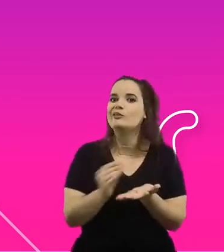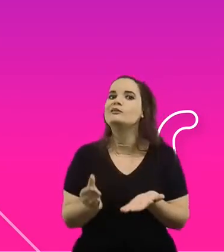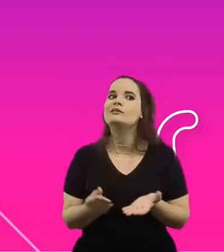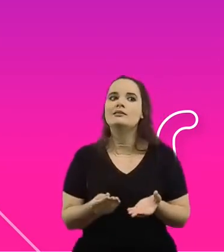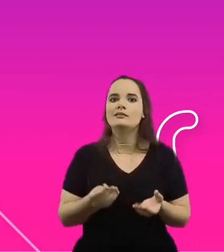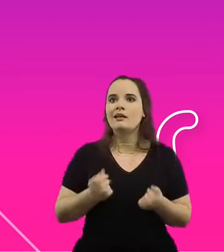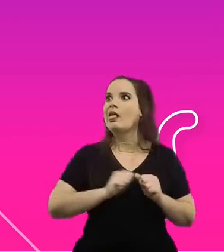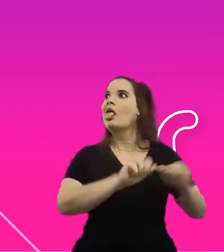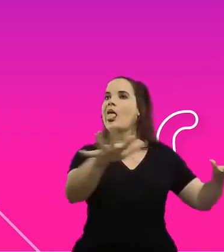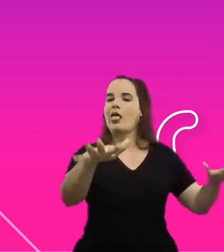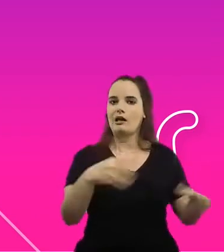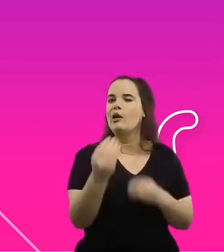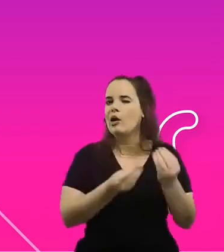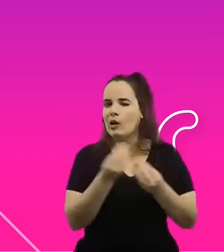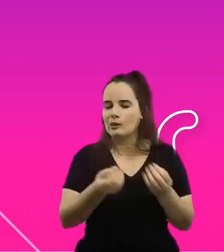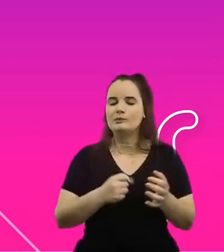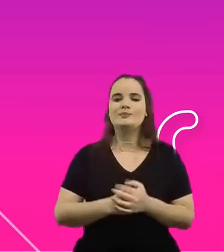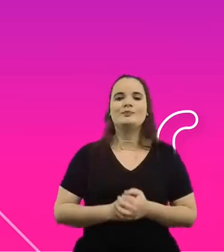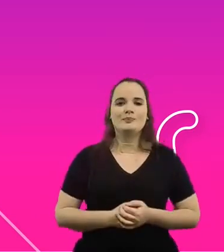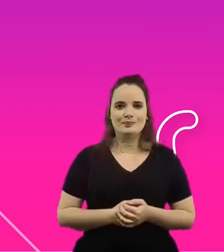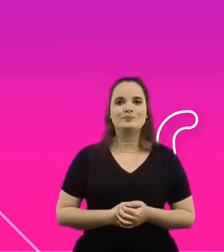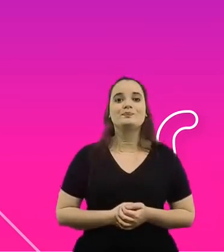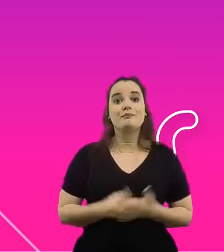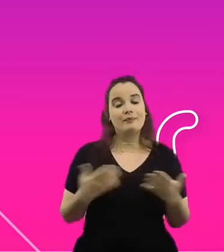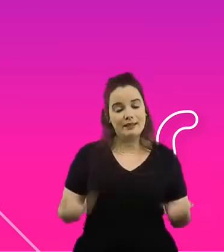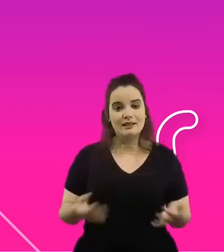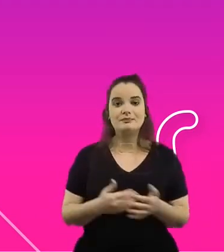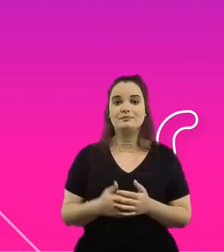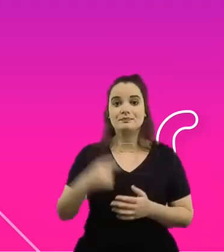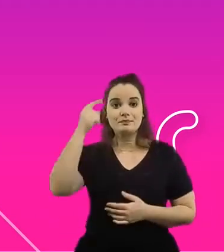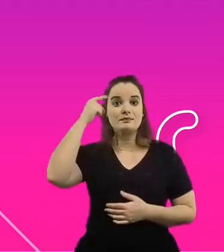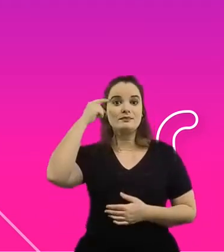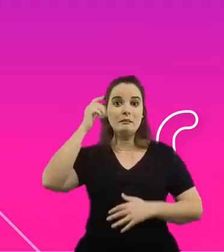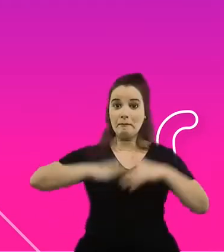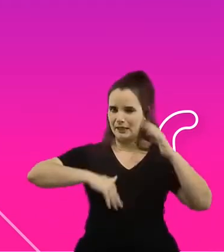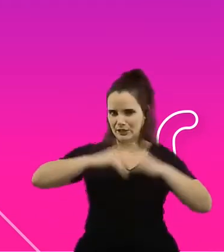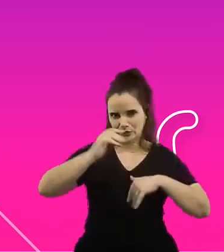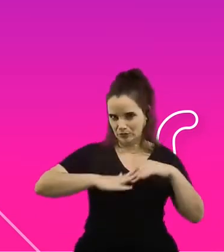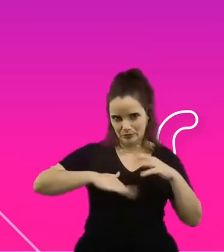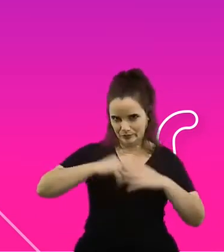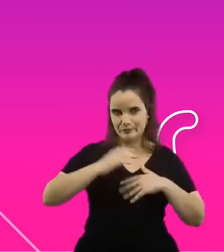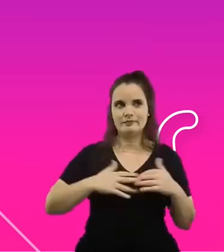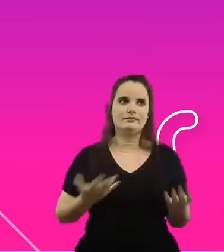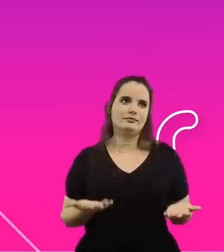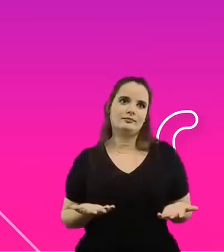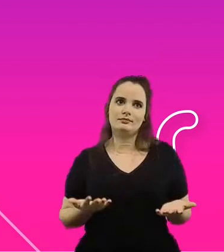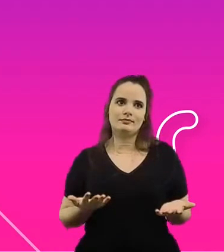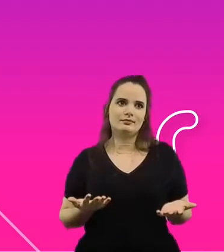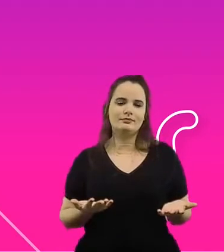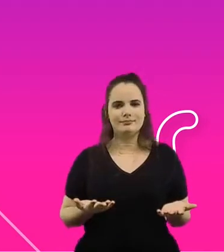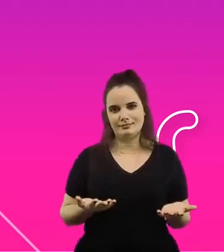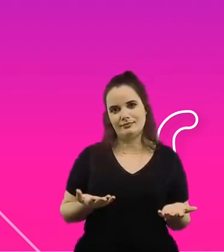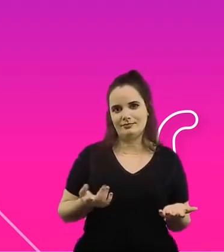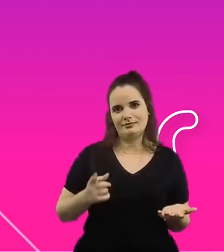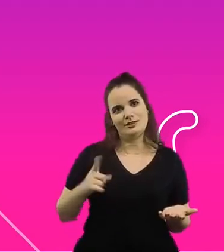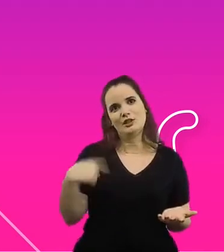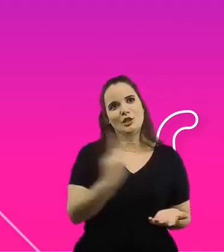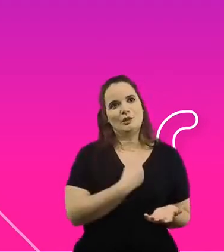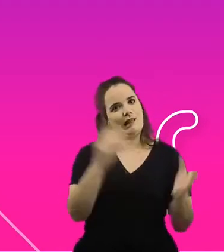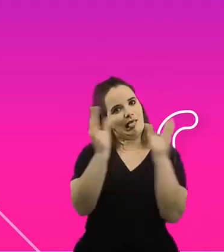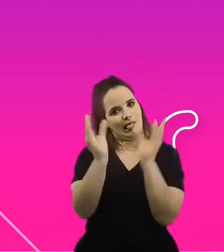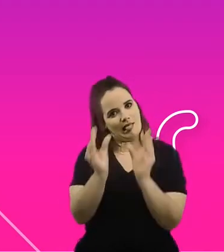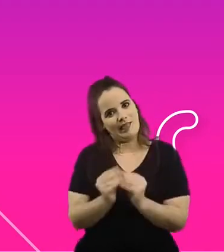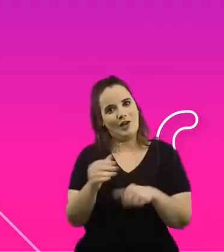aí, em termos mais práticos, para sumarizar aqui a nossa conversa, né, os 3